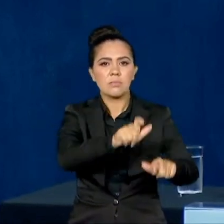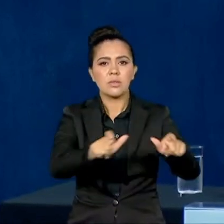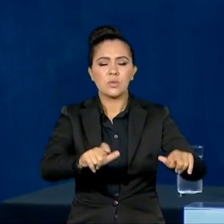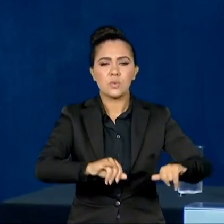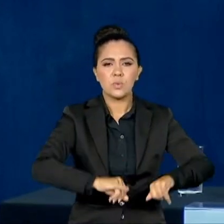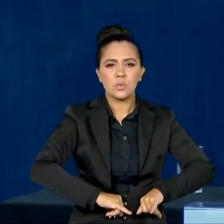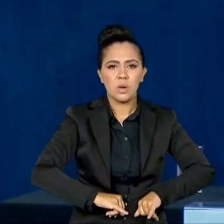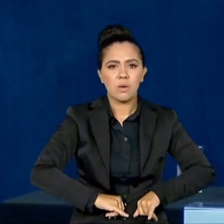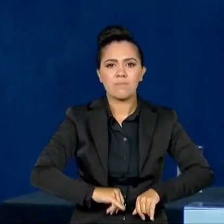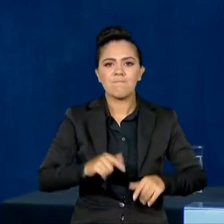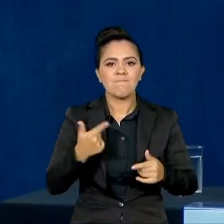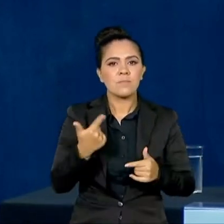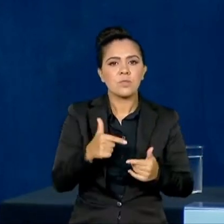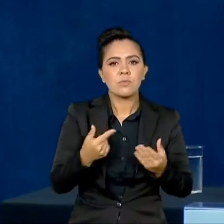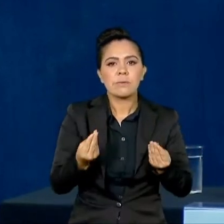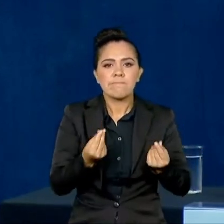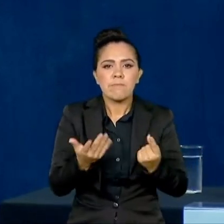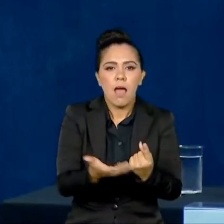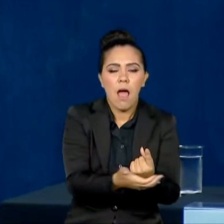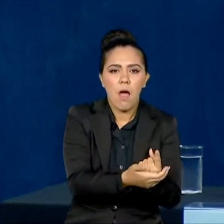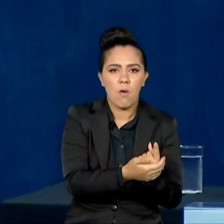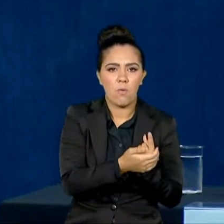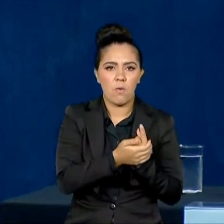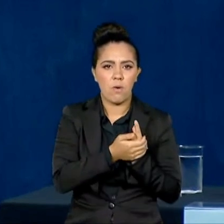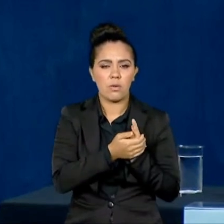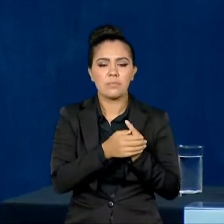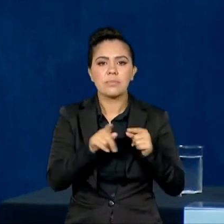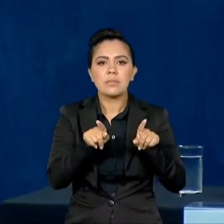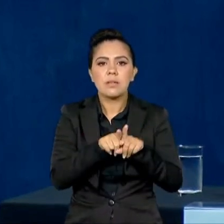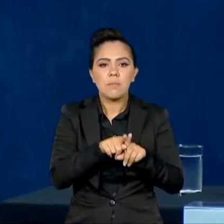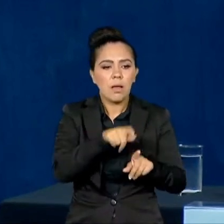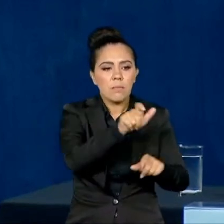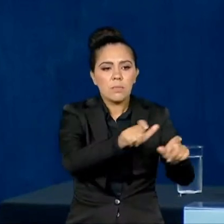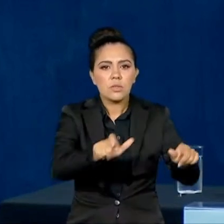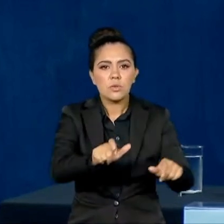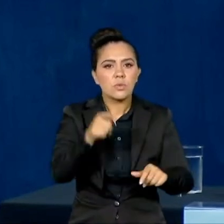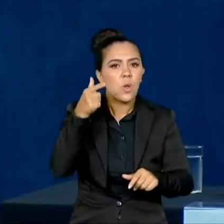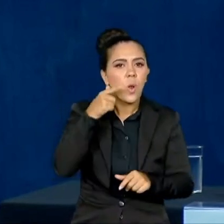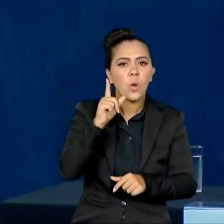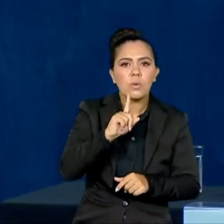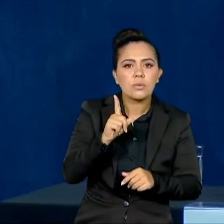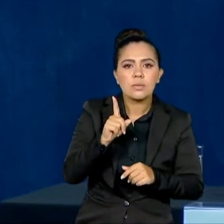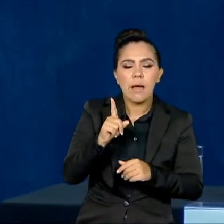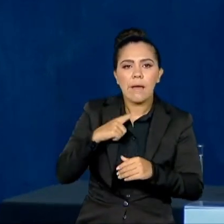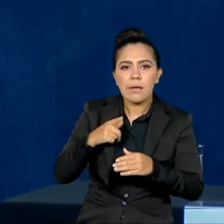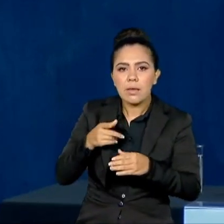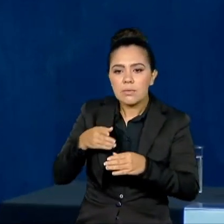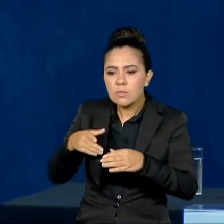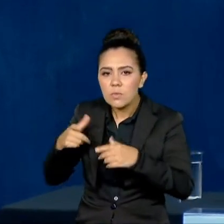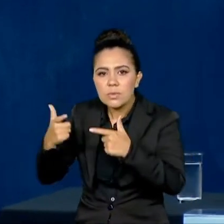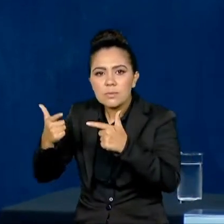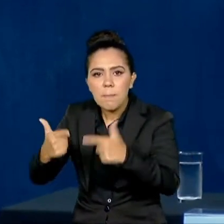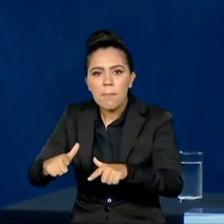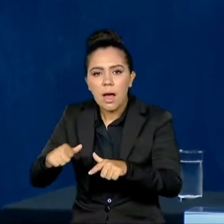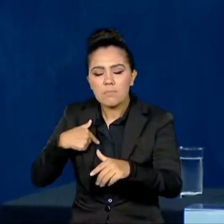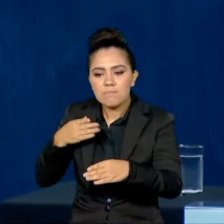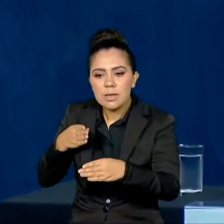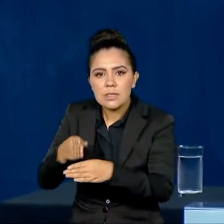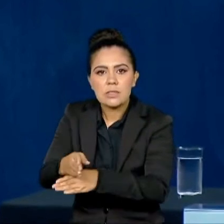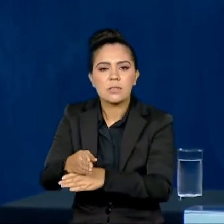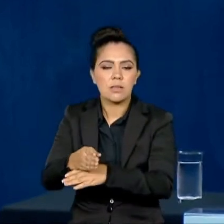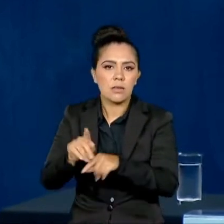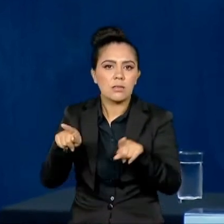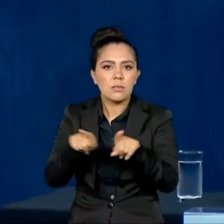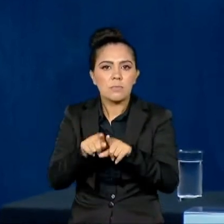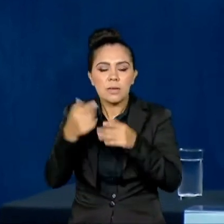que não têm quem os acolha, aos que não acham espaço de proteção na política, nem no interesse jornalístico, nem nos cuidados